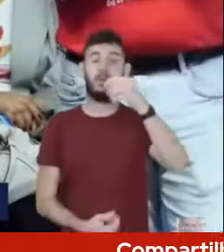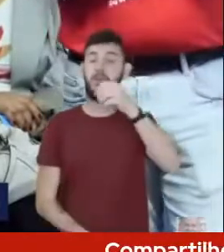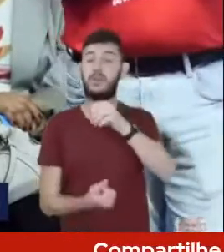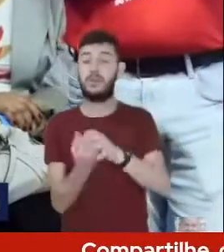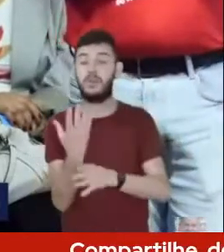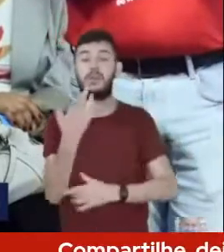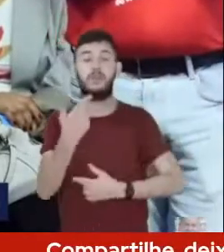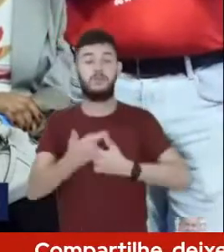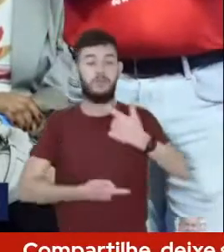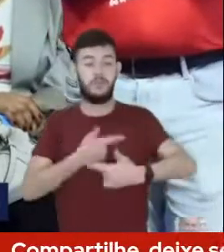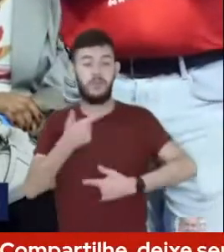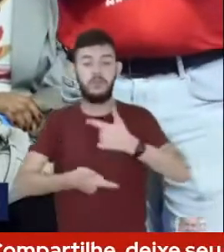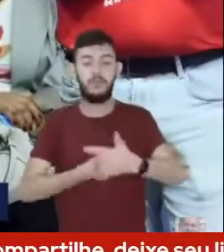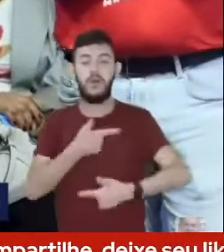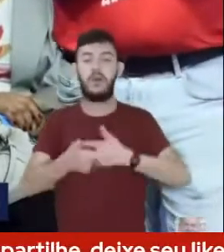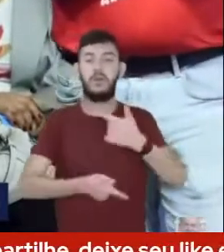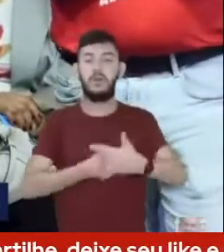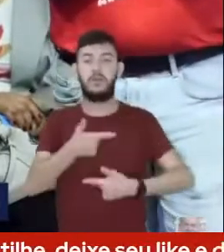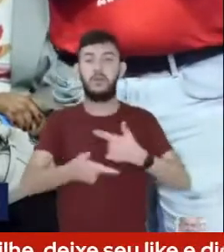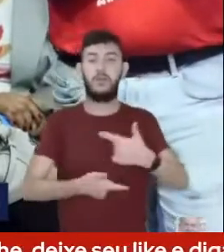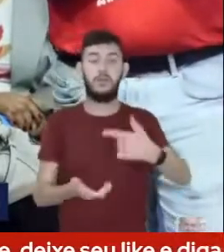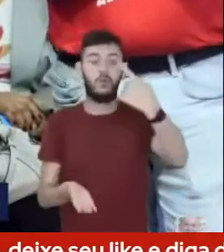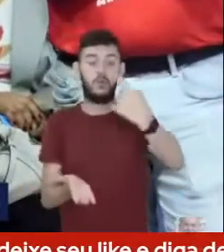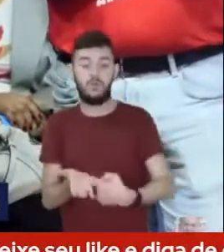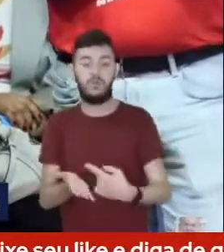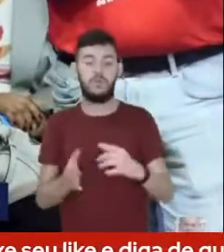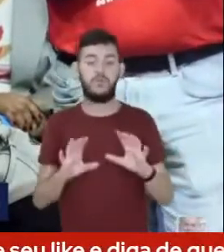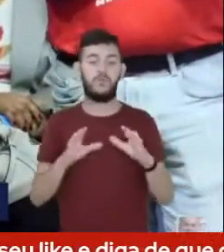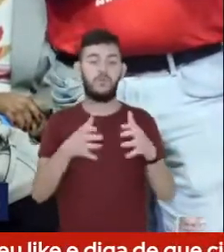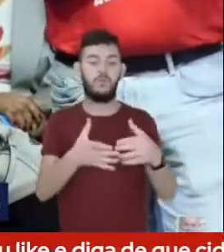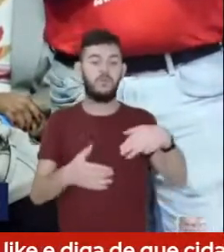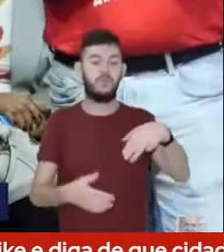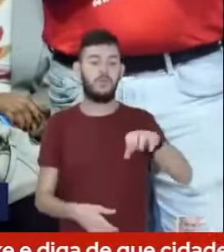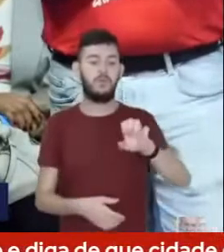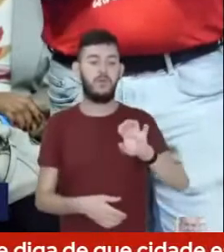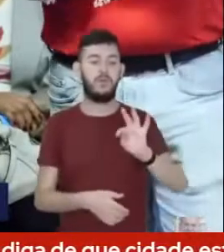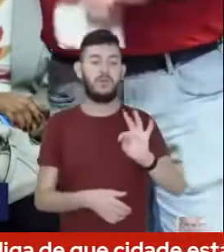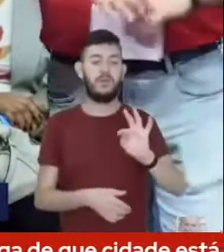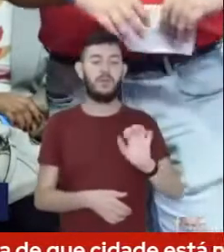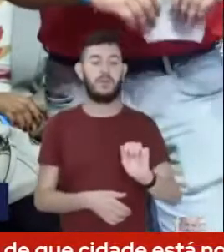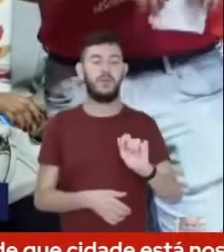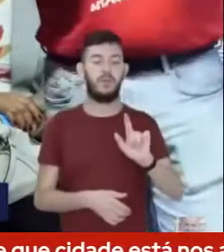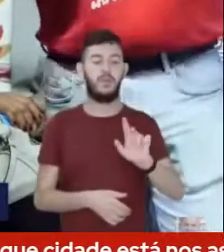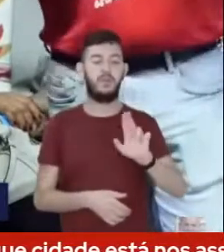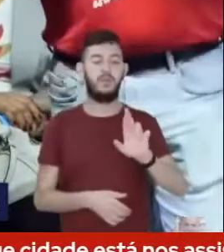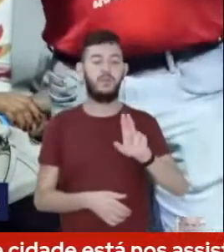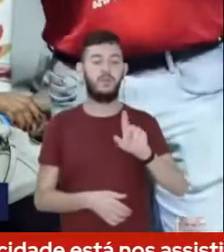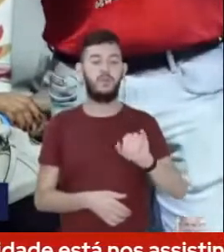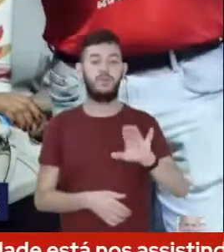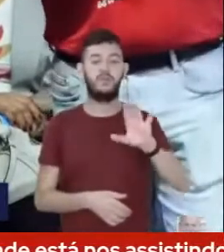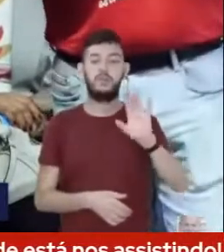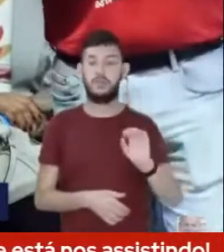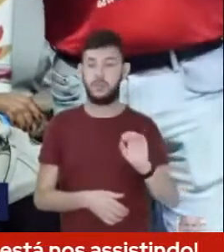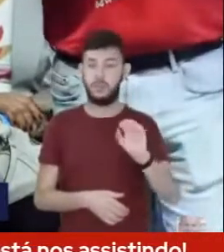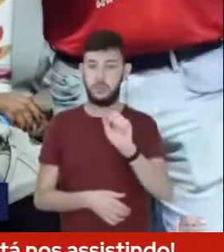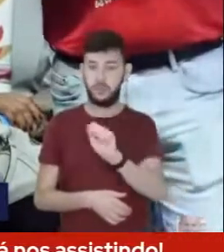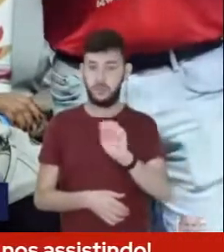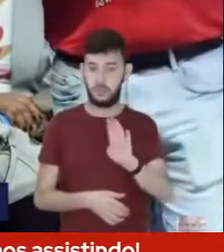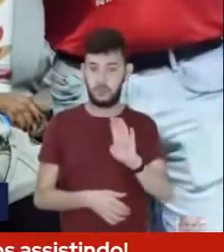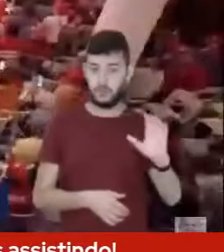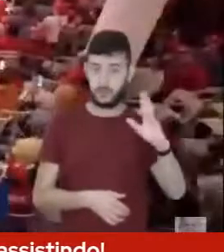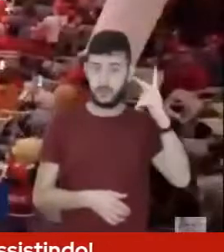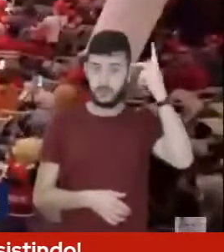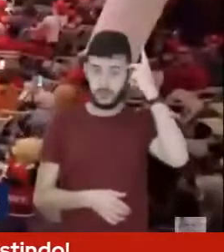compromisso que os metalúrgicos do ABC trazem aqui é que você vai voltar ao governo carregado no braço